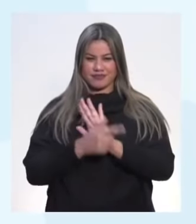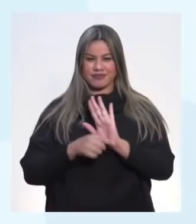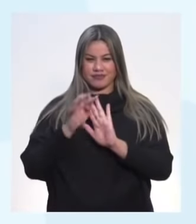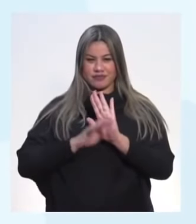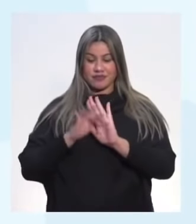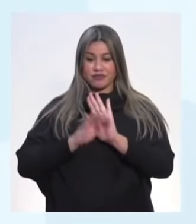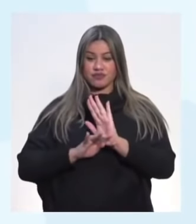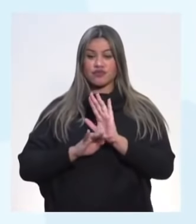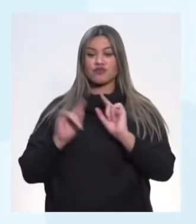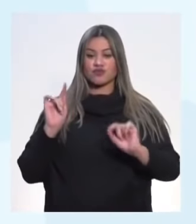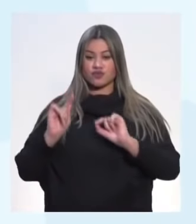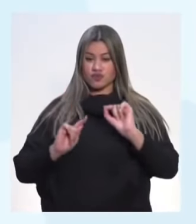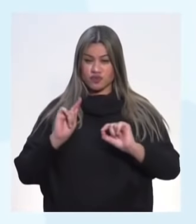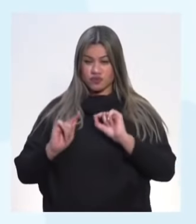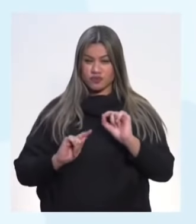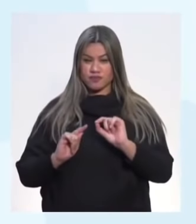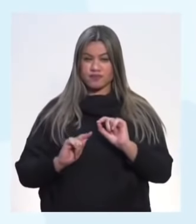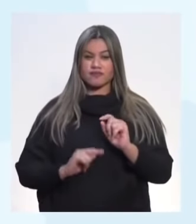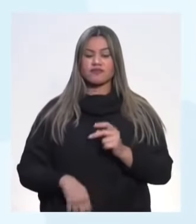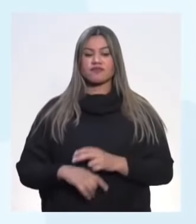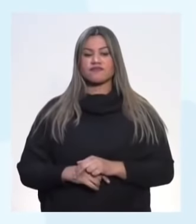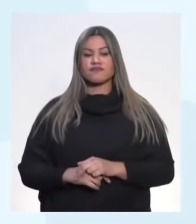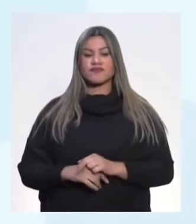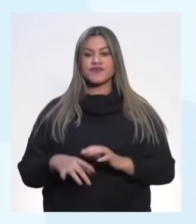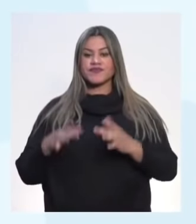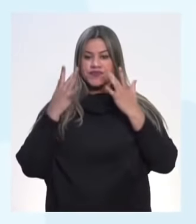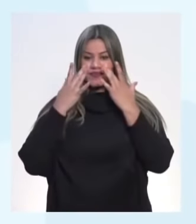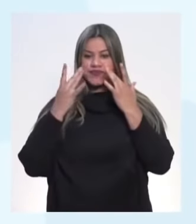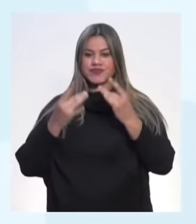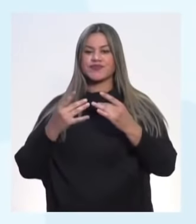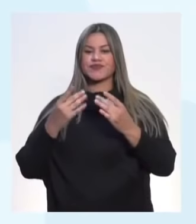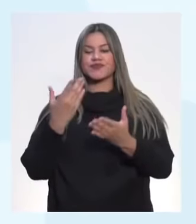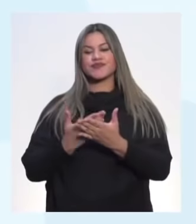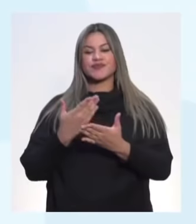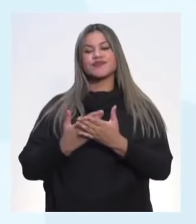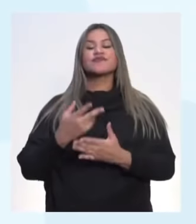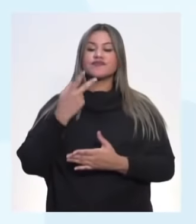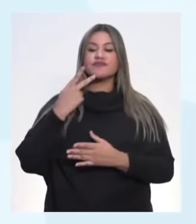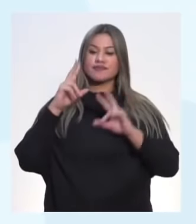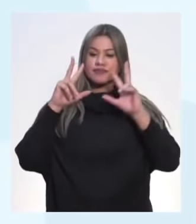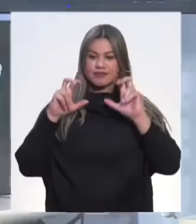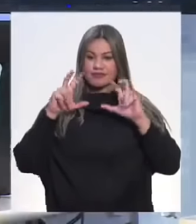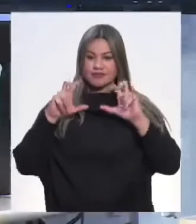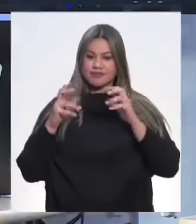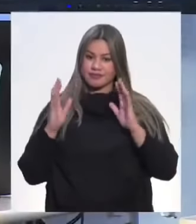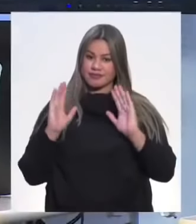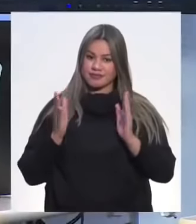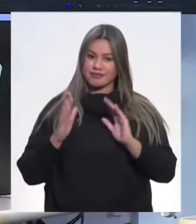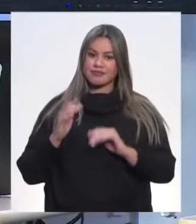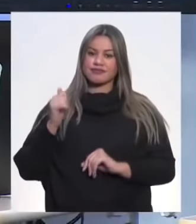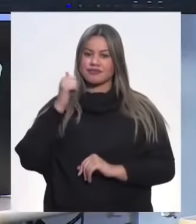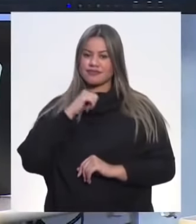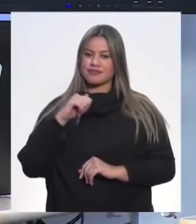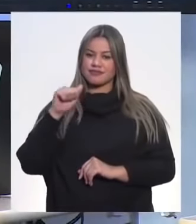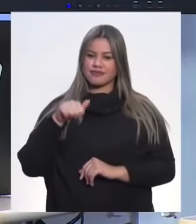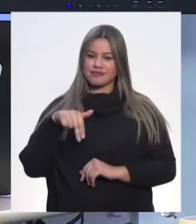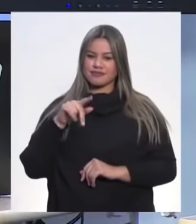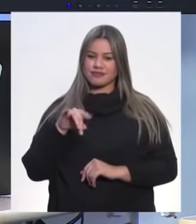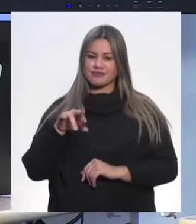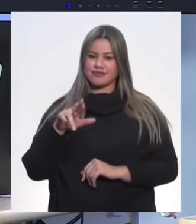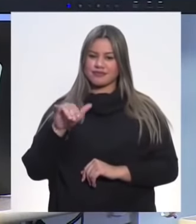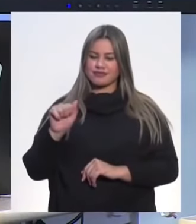é este que acabamos de ler? Quem ficou atento aí na aula, eu falei isso no tema. Eu não, a Andréia falou. E